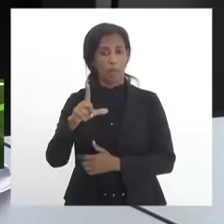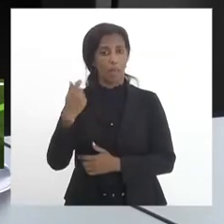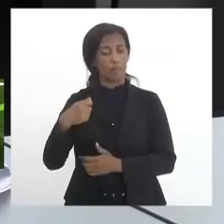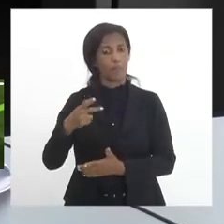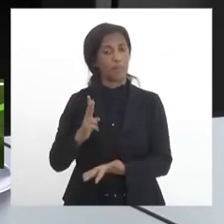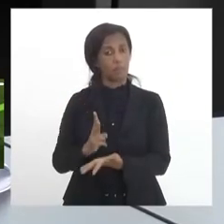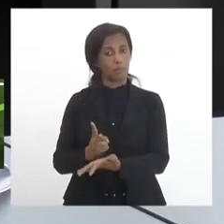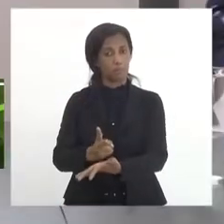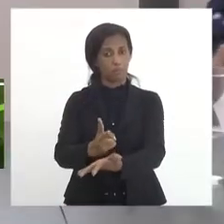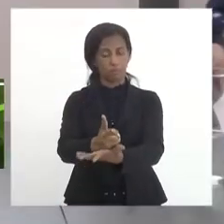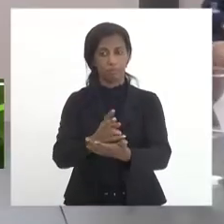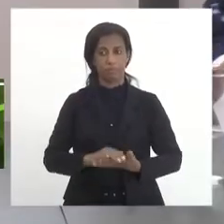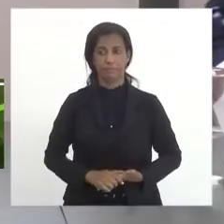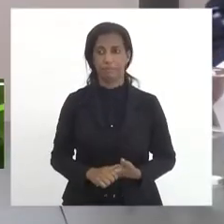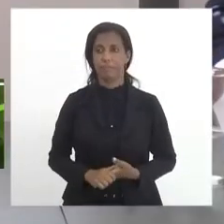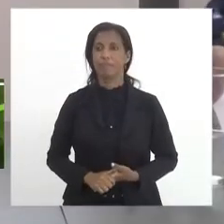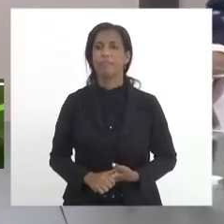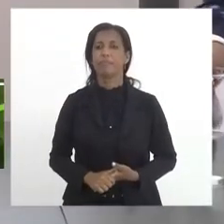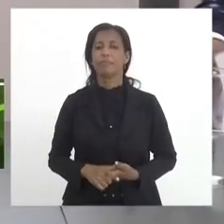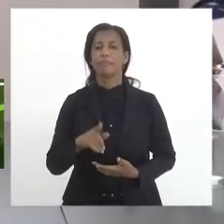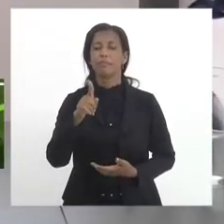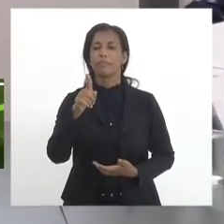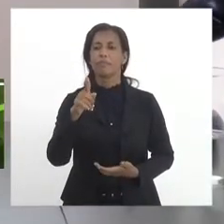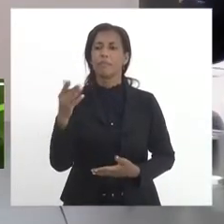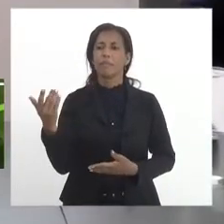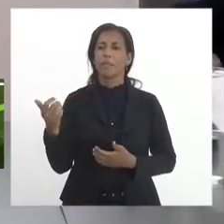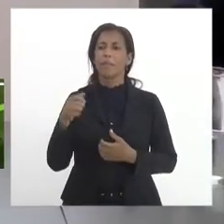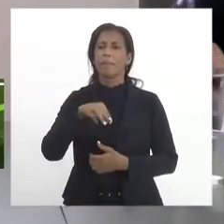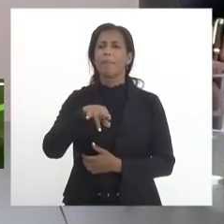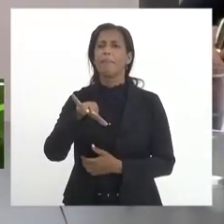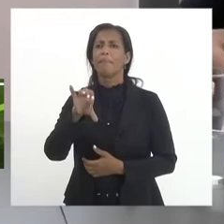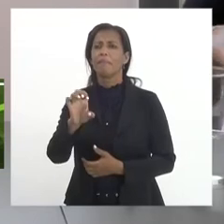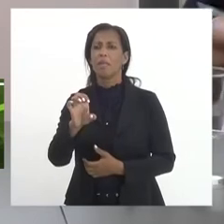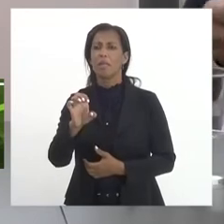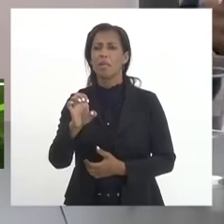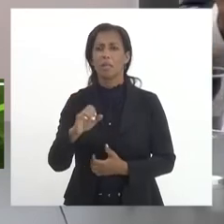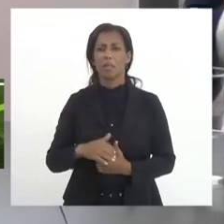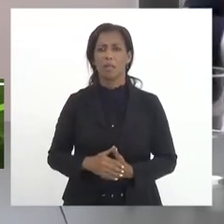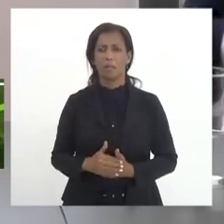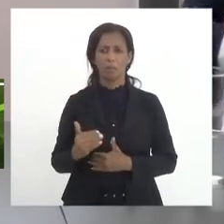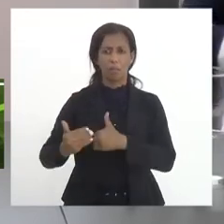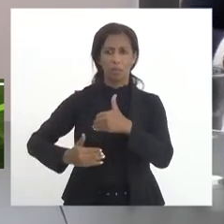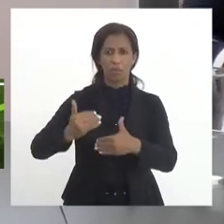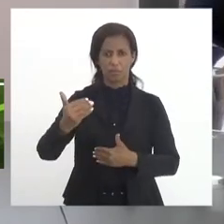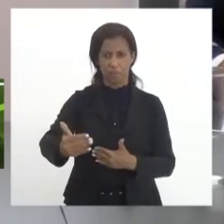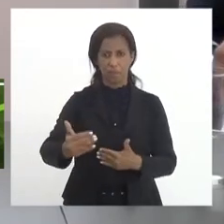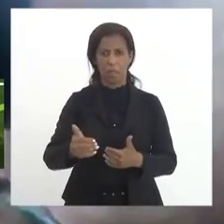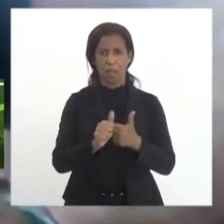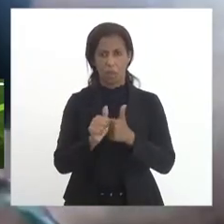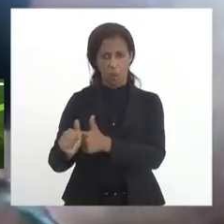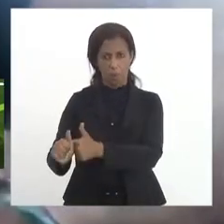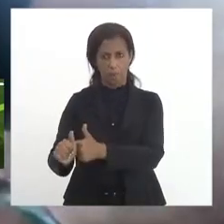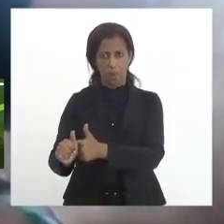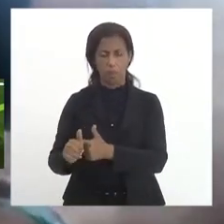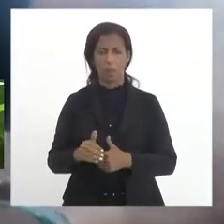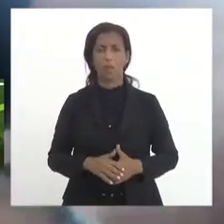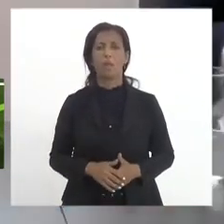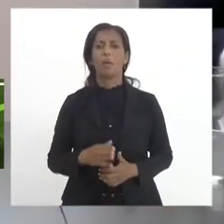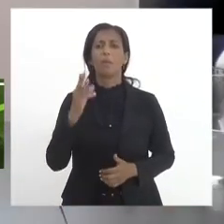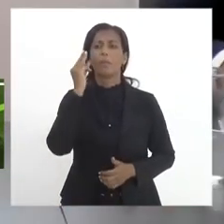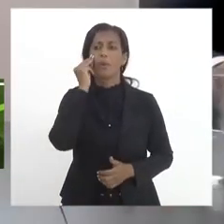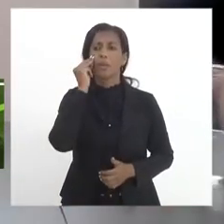deputado Mink, vota, acompanha o voto divergente? Já vamos avançar que eu já. Acompanho. Acompanha.